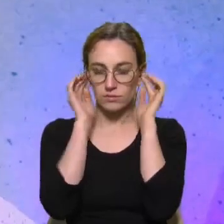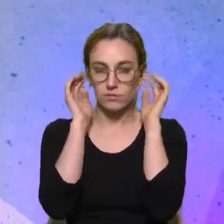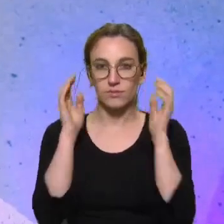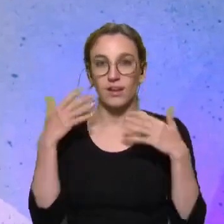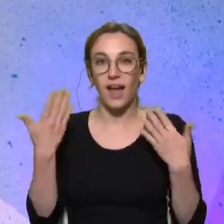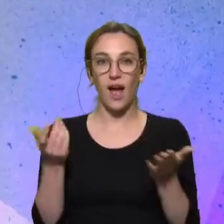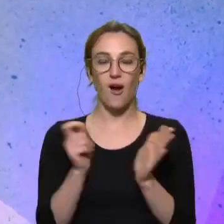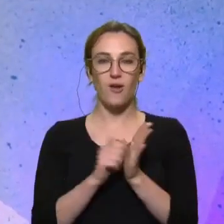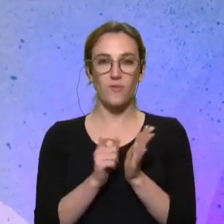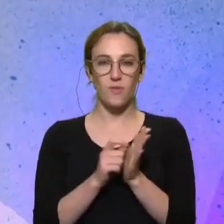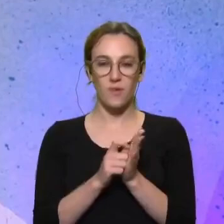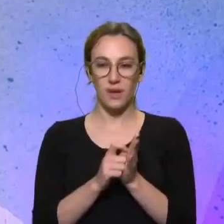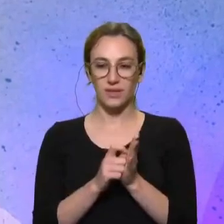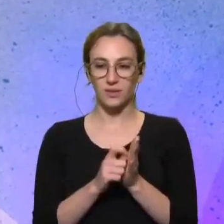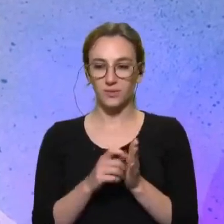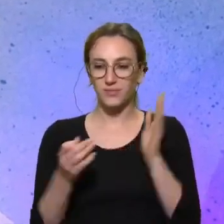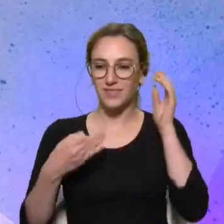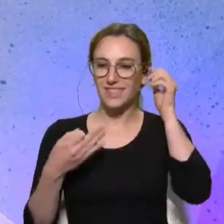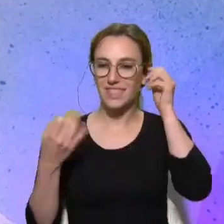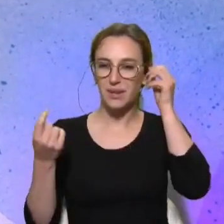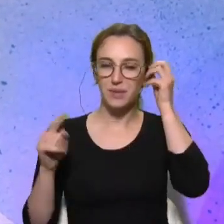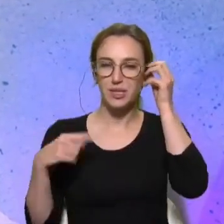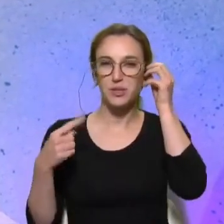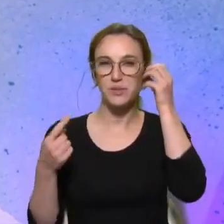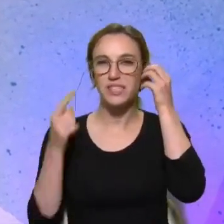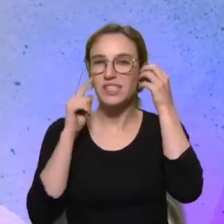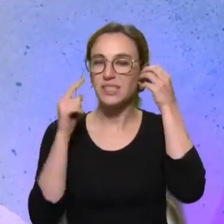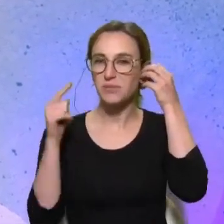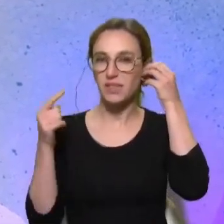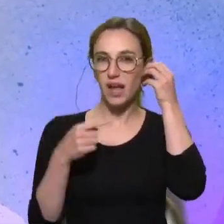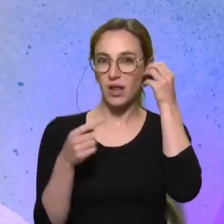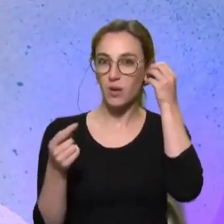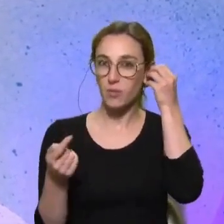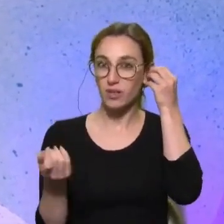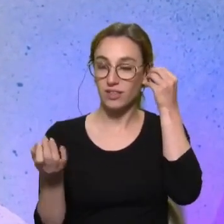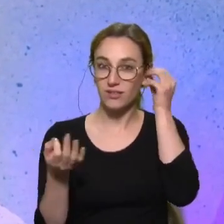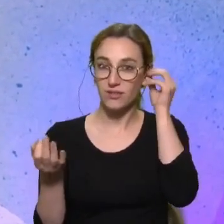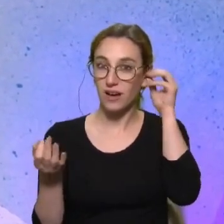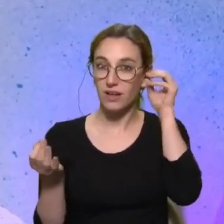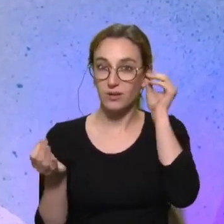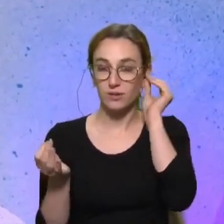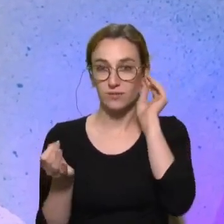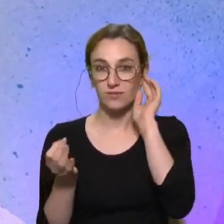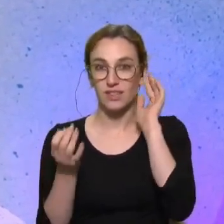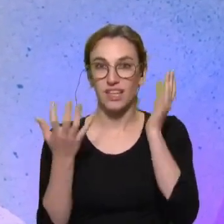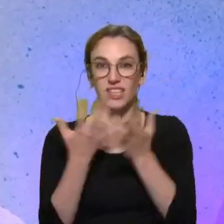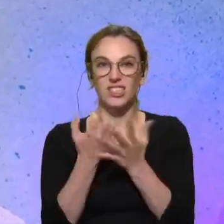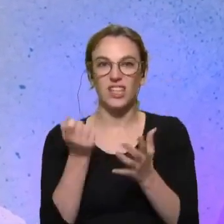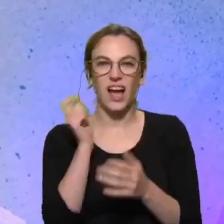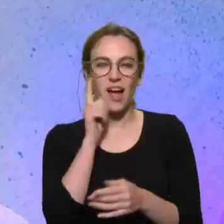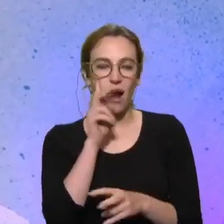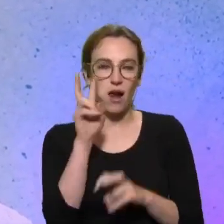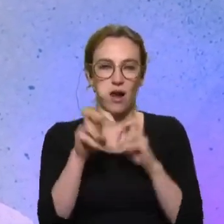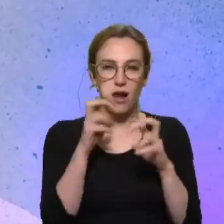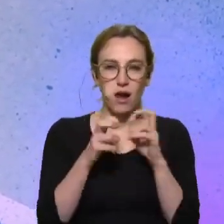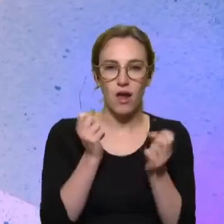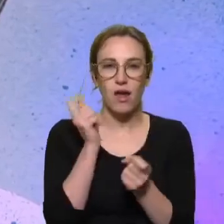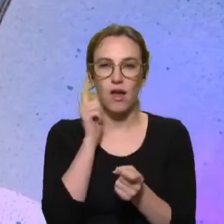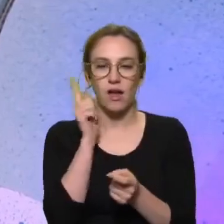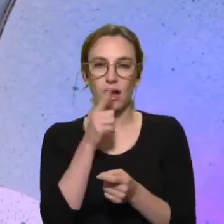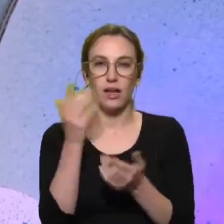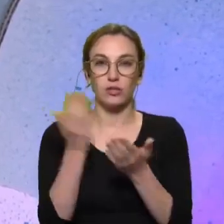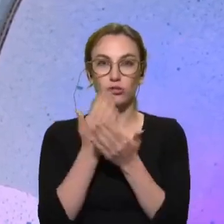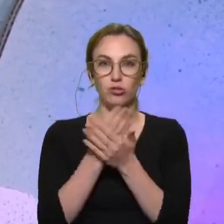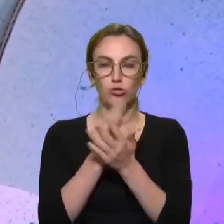agora um momento sempre especial, porque ele distingue quem investigou, quem estudou